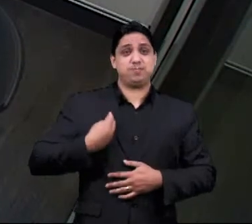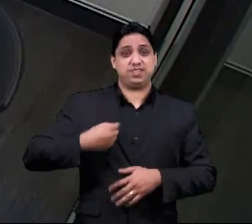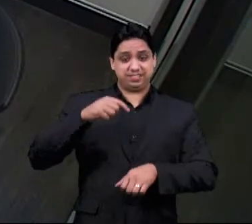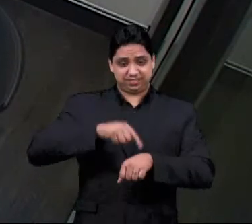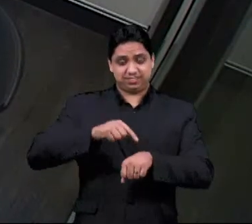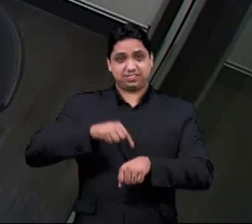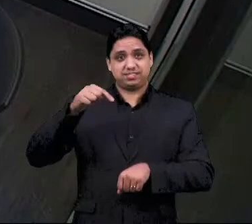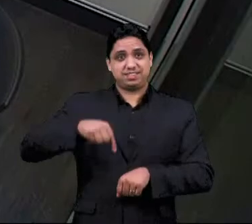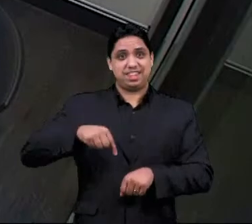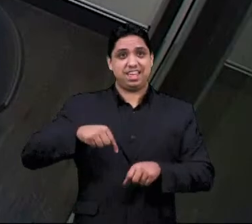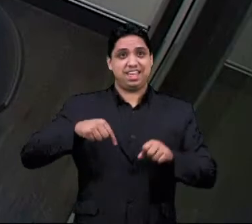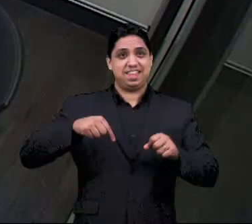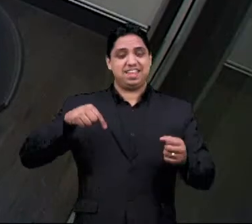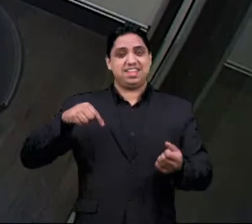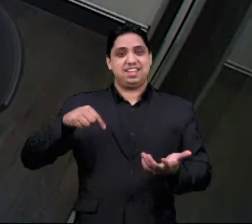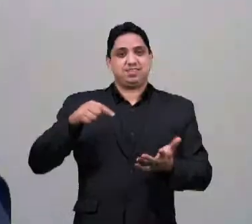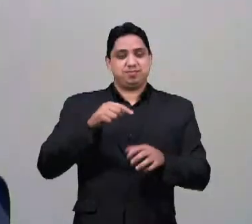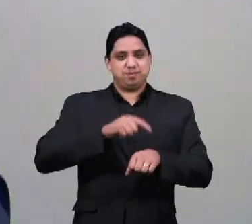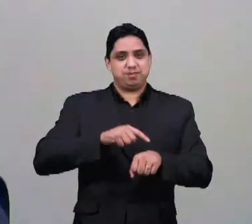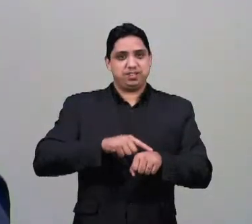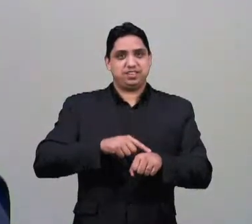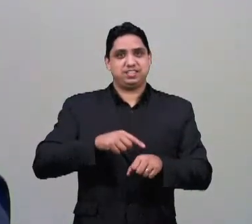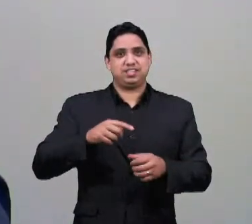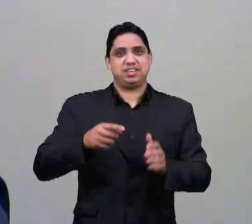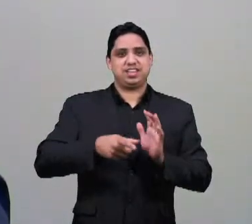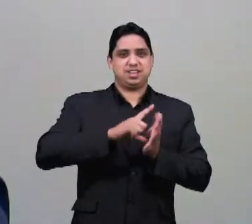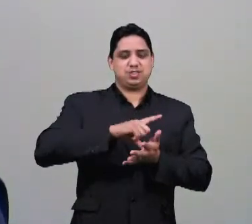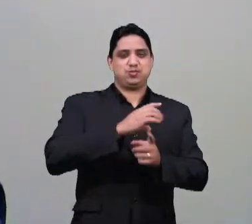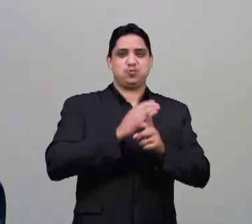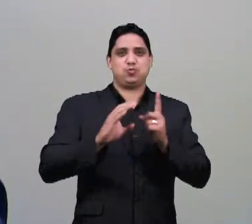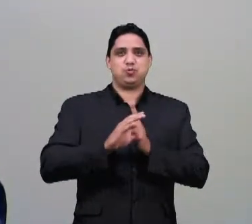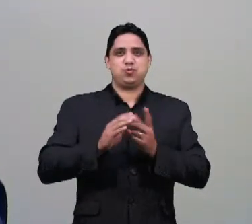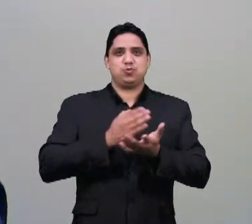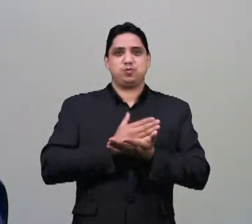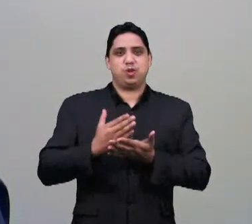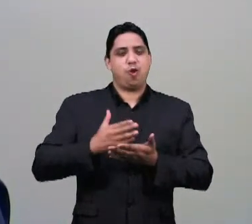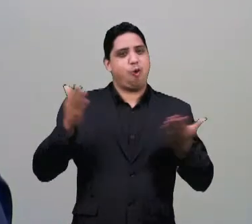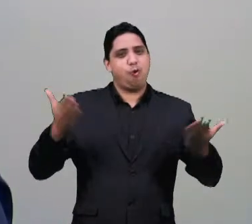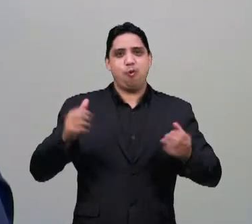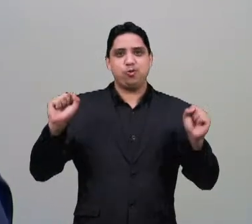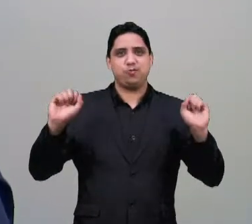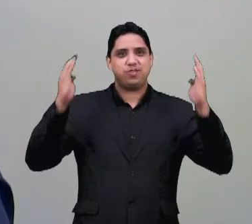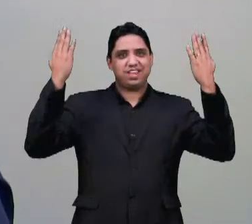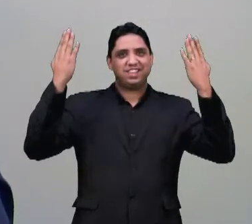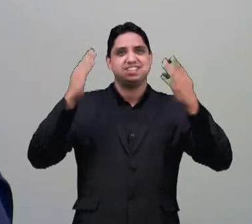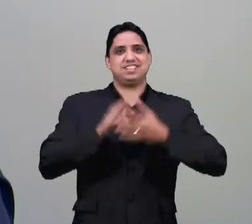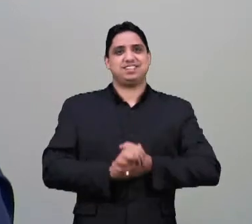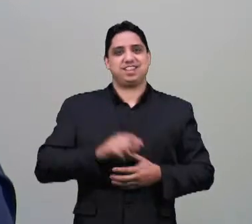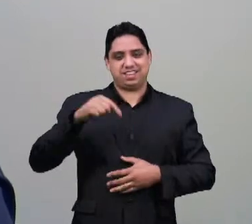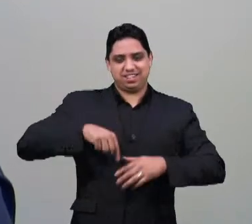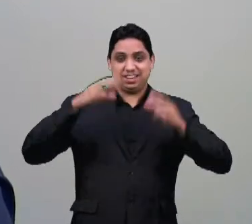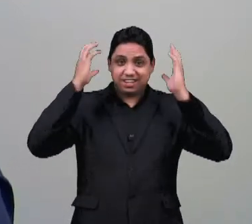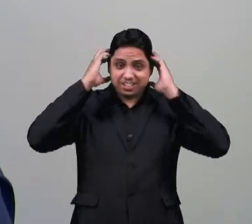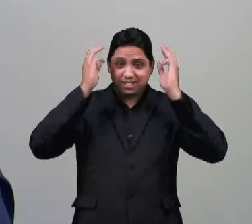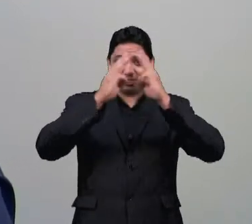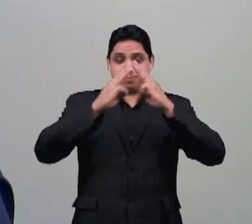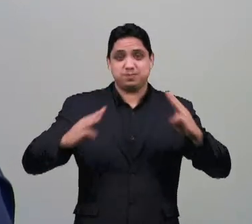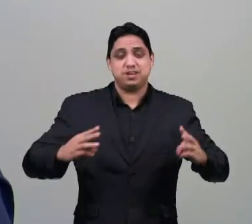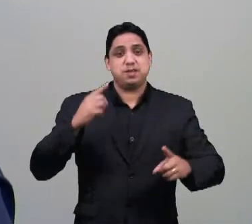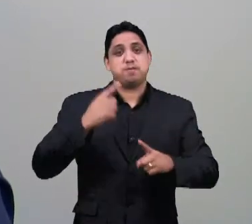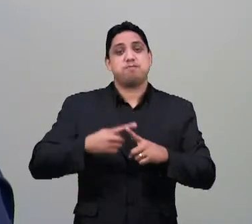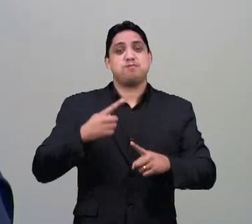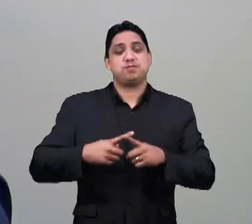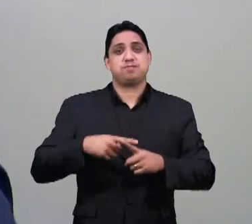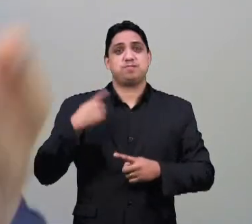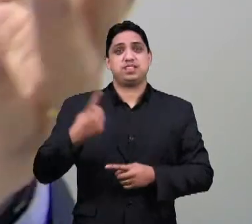nessa transmissão que acontece um pouco antes do culto, e hoje é festa aqui, né? Tá numa festa aqui na rádio, porque